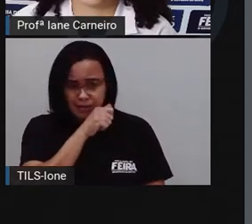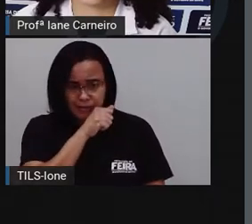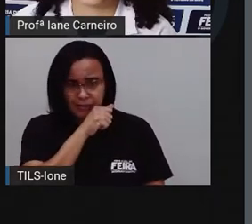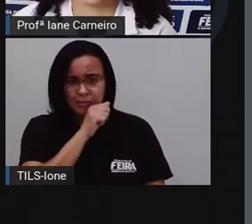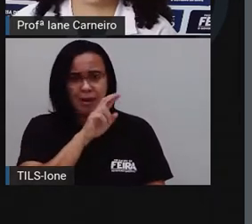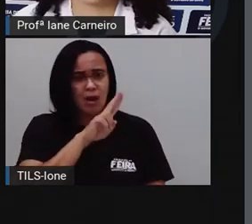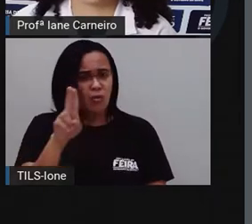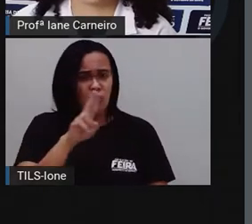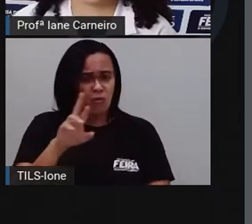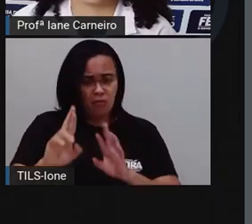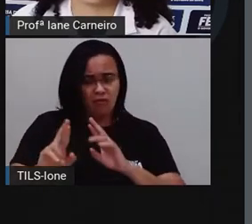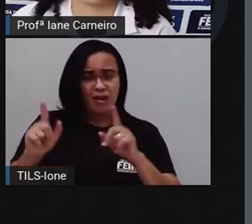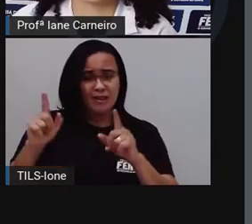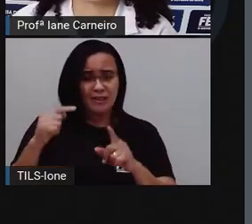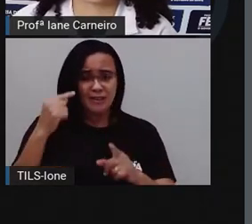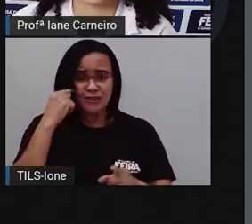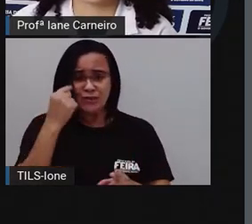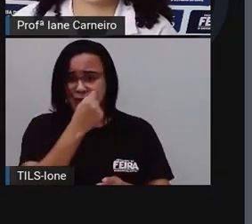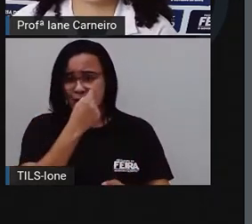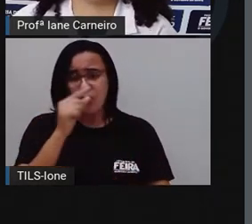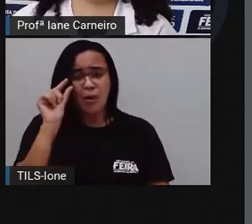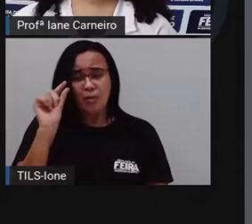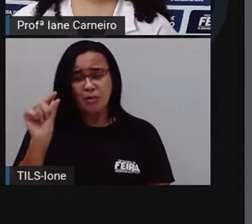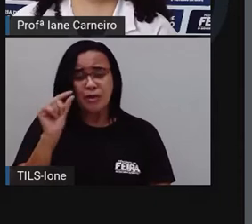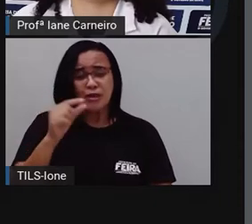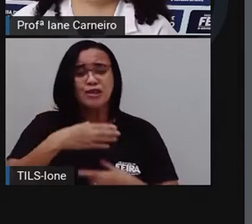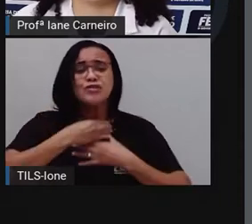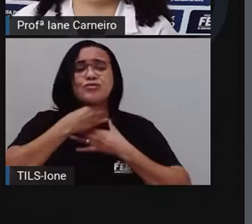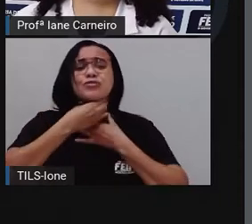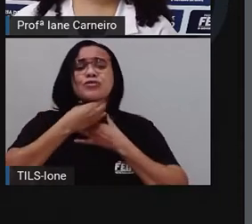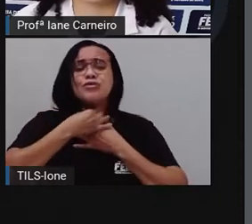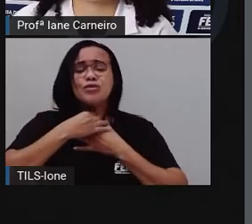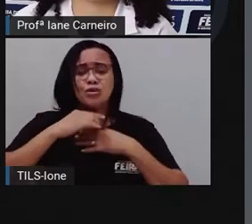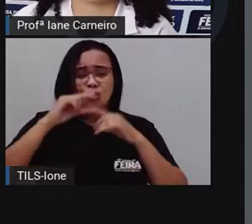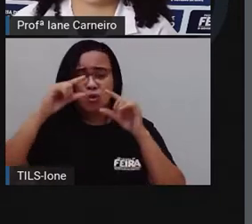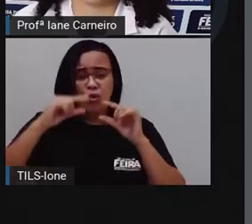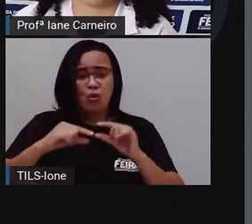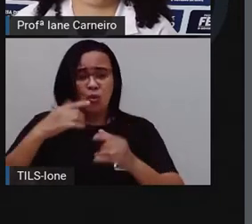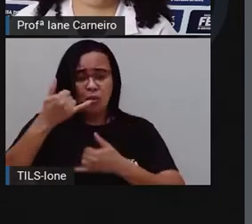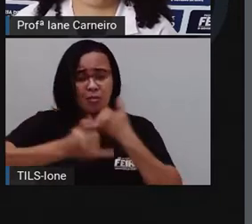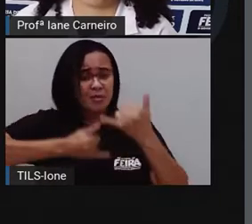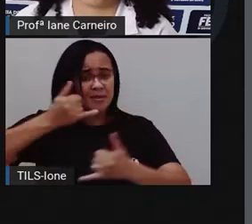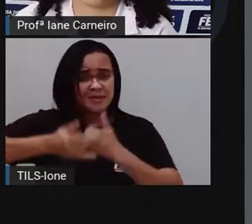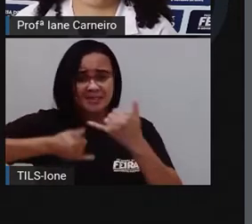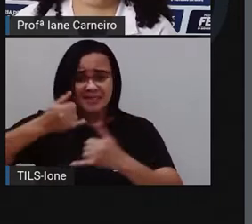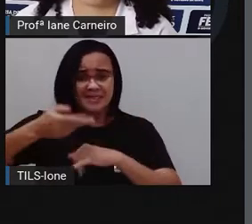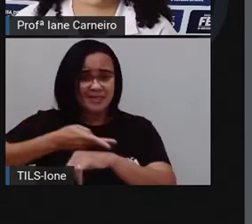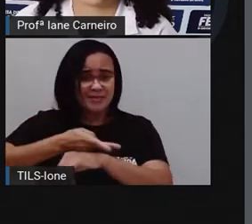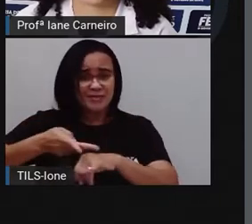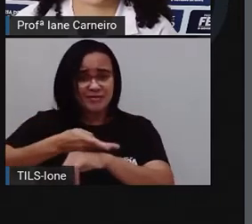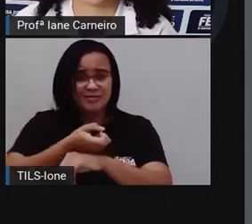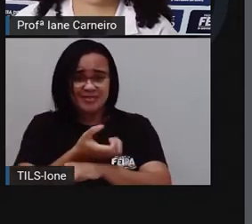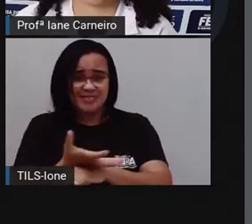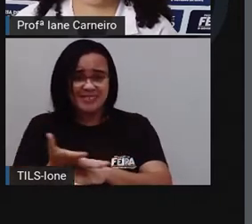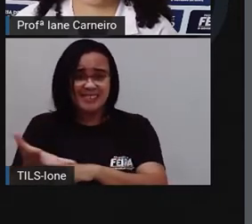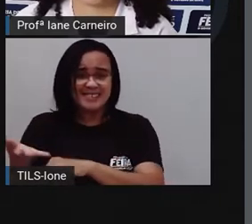olhos pequenos. Pescoço curtinho. Rolando na grama.